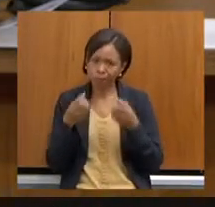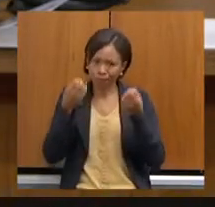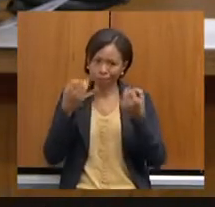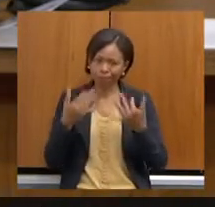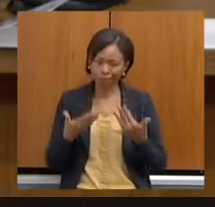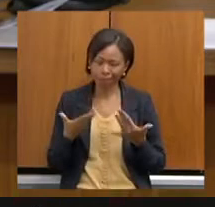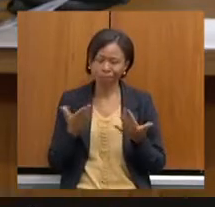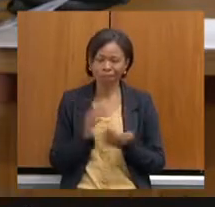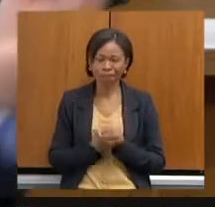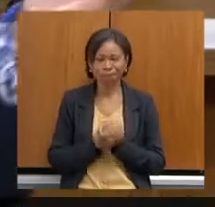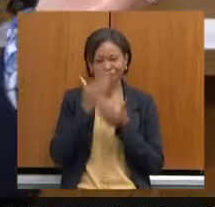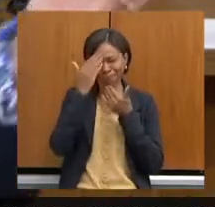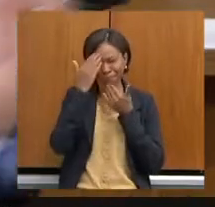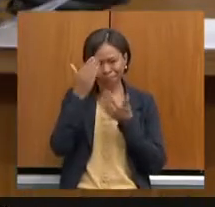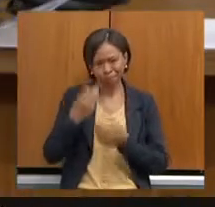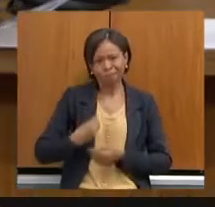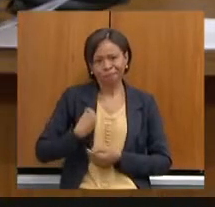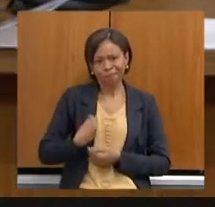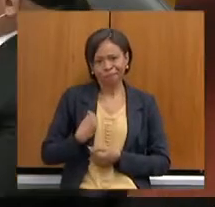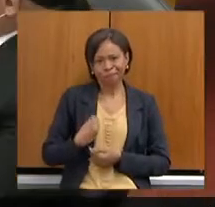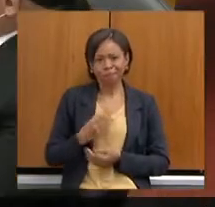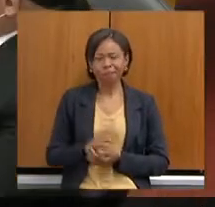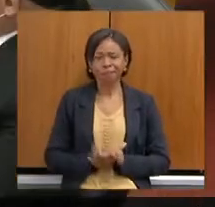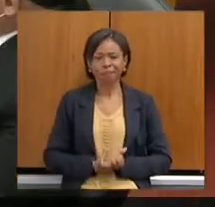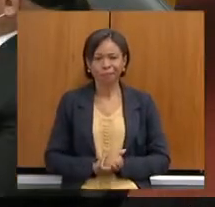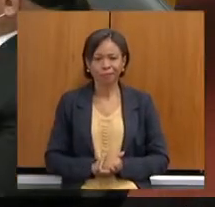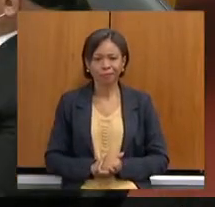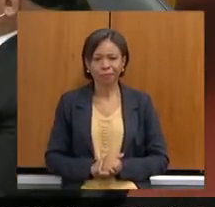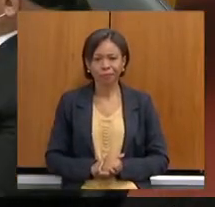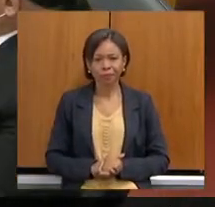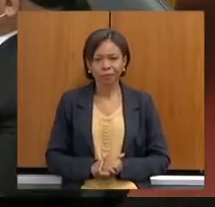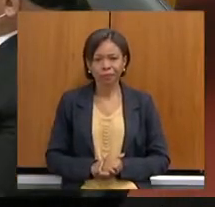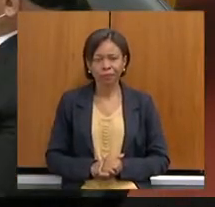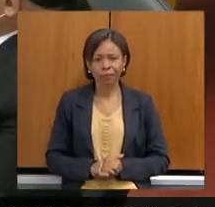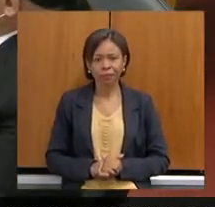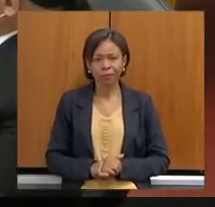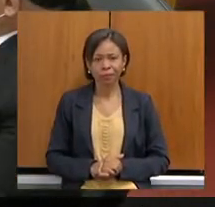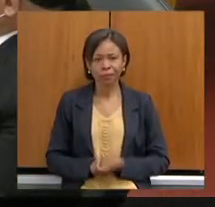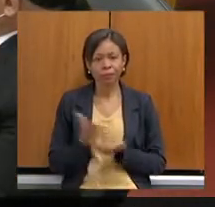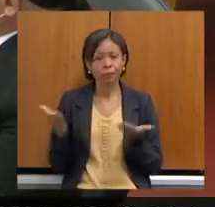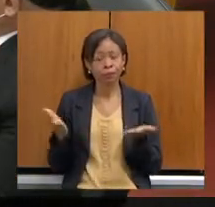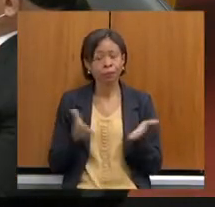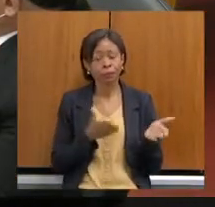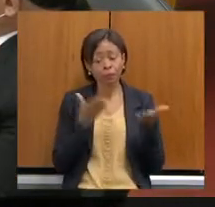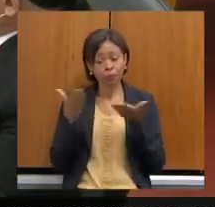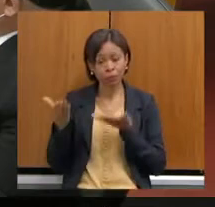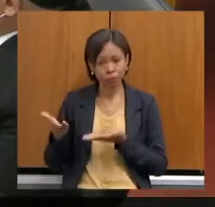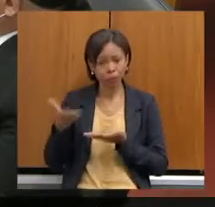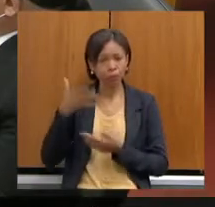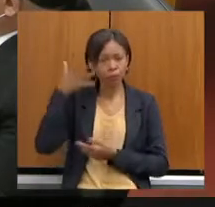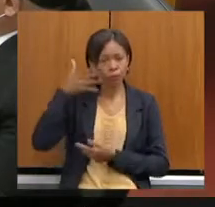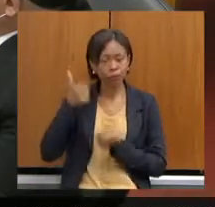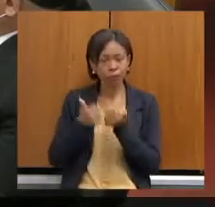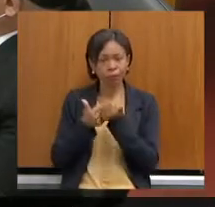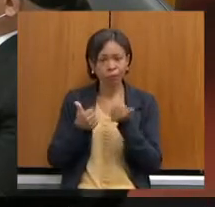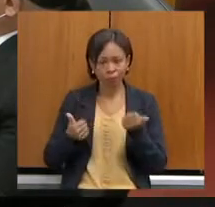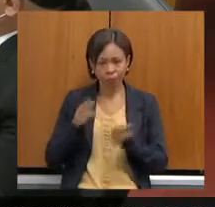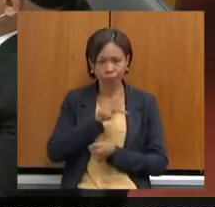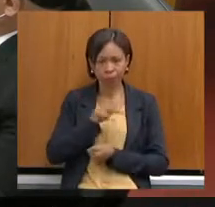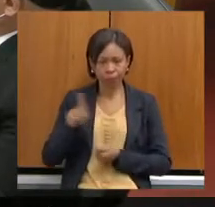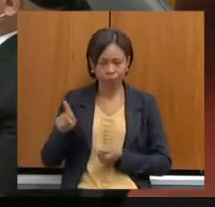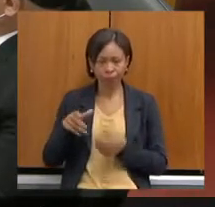agradeço muito aqui a participação esse dente Por favor passo a palavra Alves presidente da Comissão